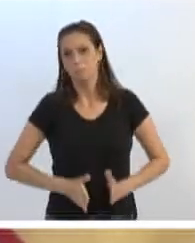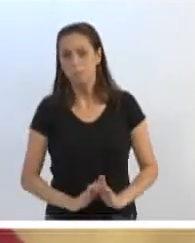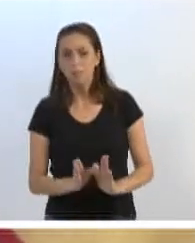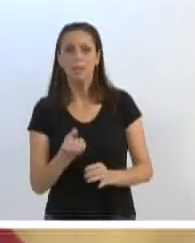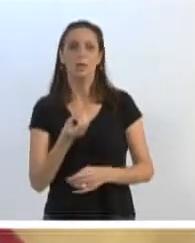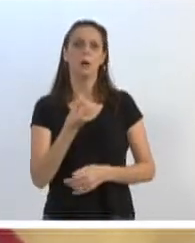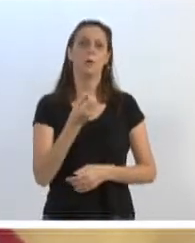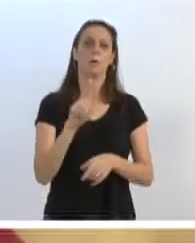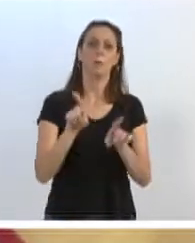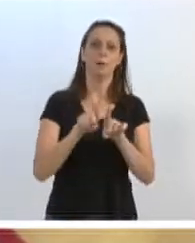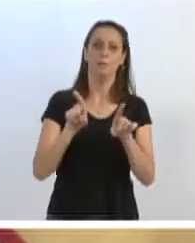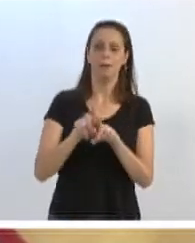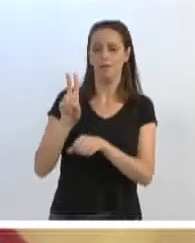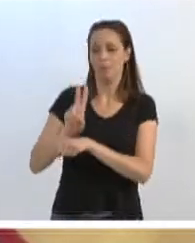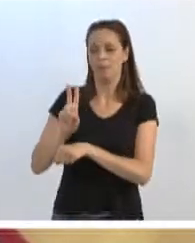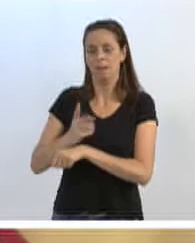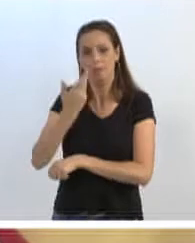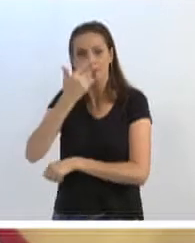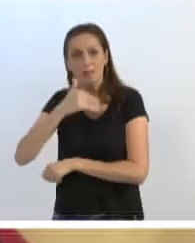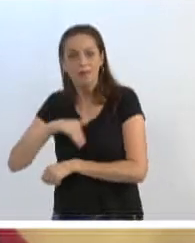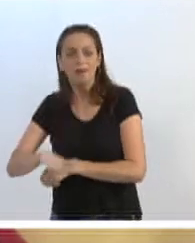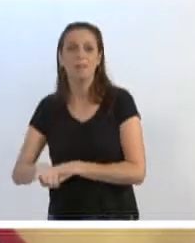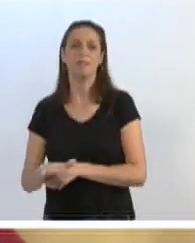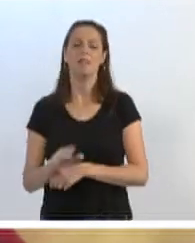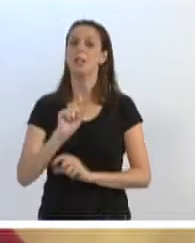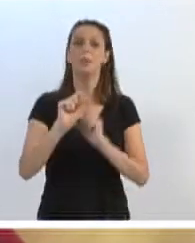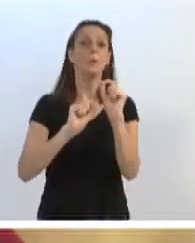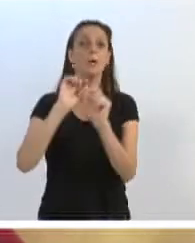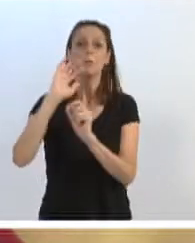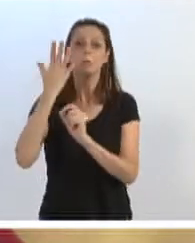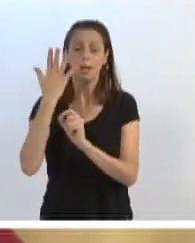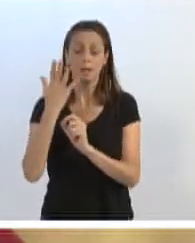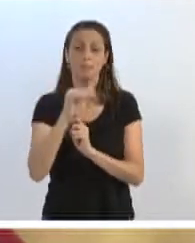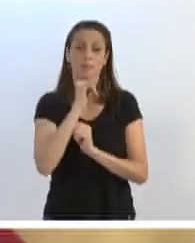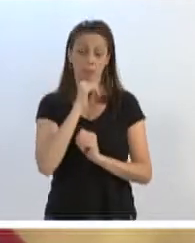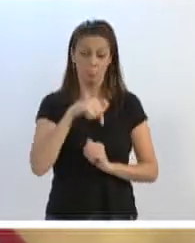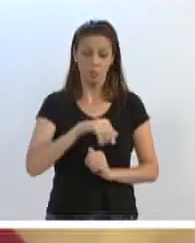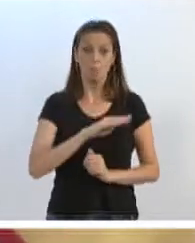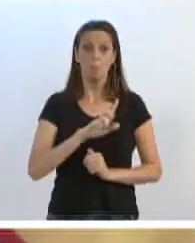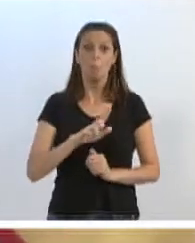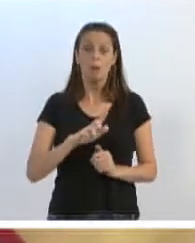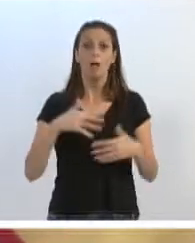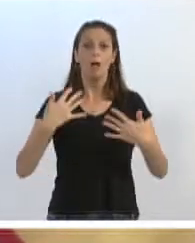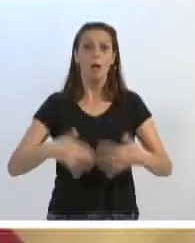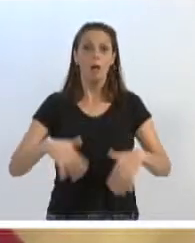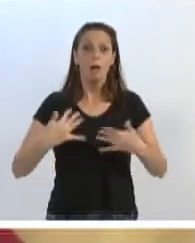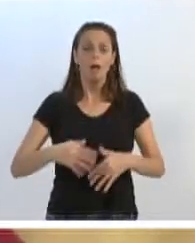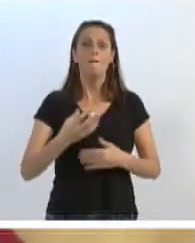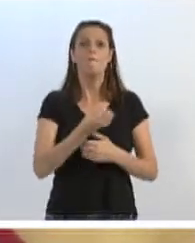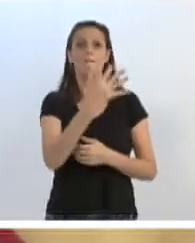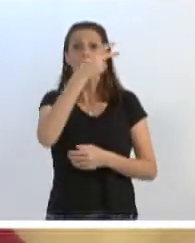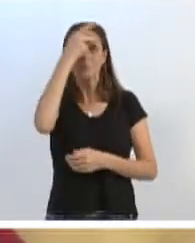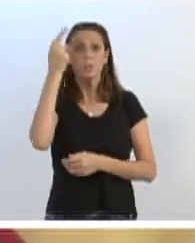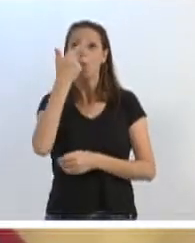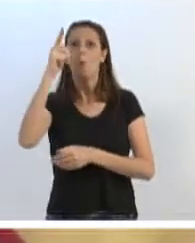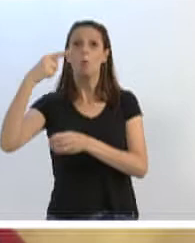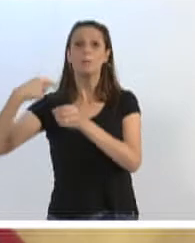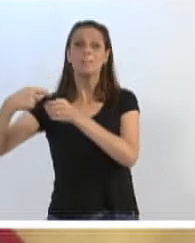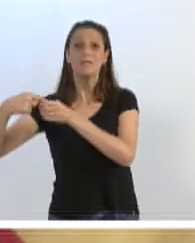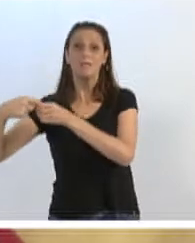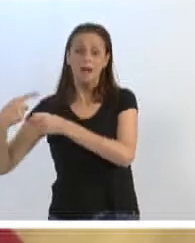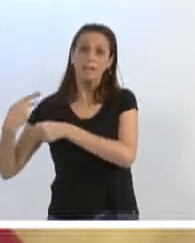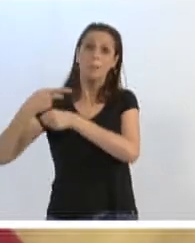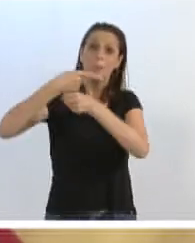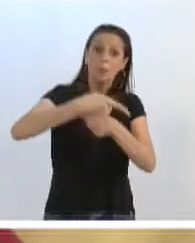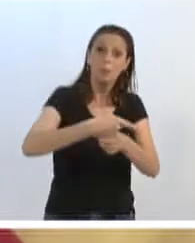no pronto socorro e blumenau acaba tendo uma sobrecarga muito grande no atendimento do pronto socorro do hospital santo antônio santa